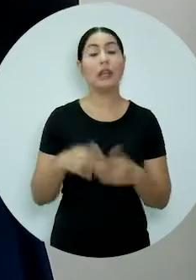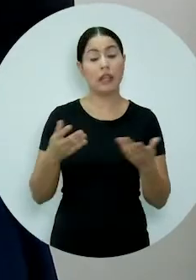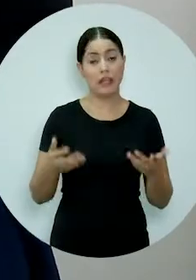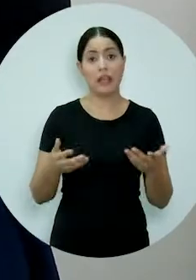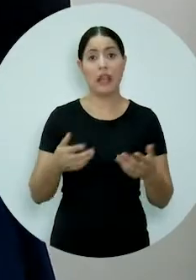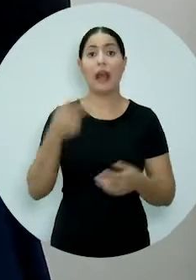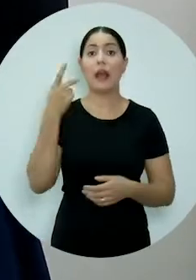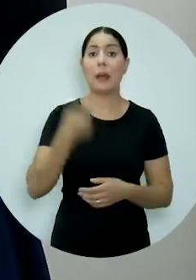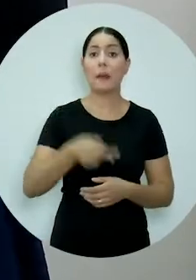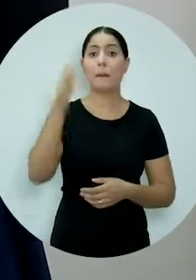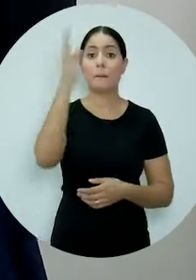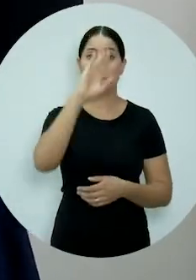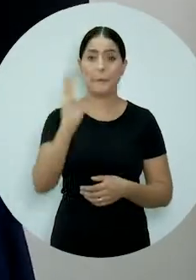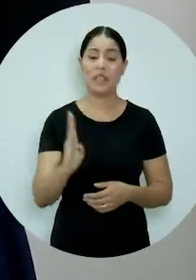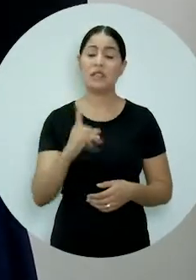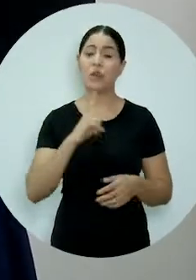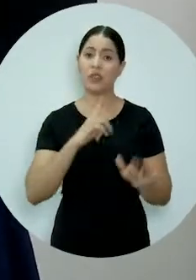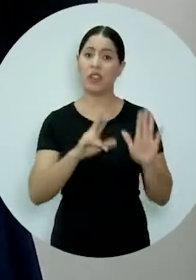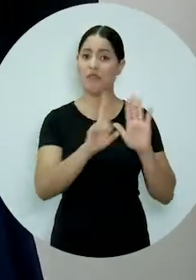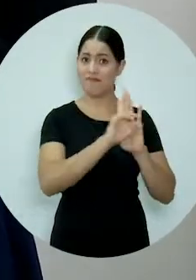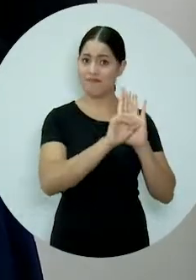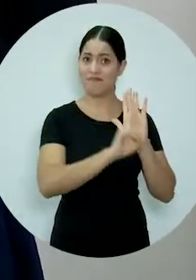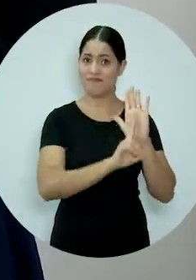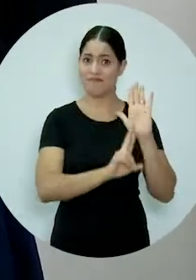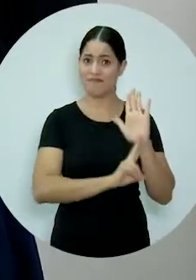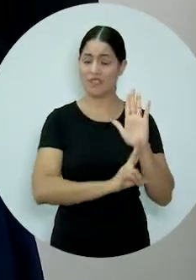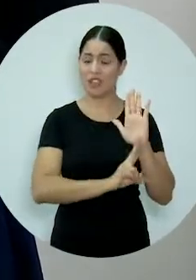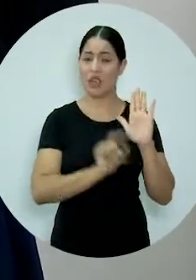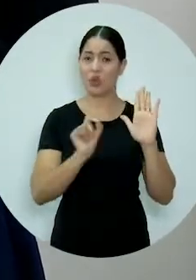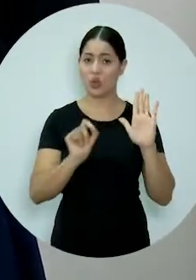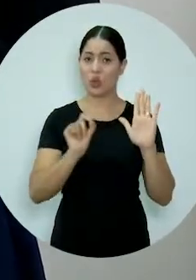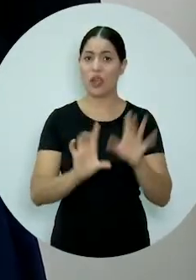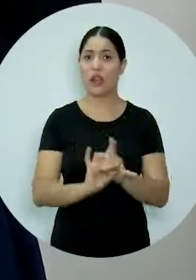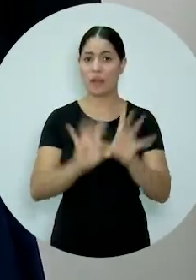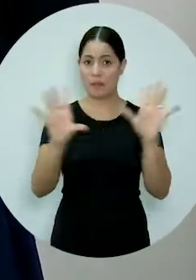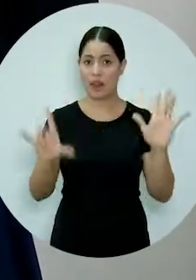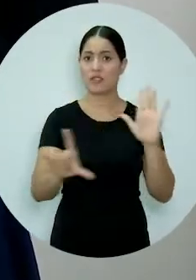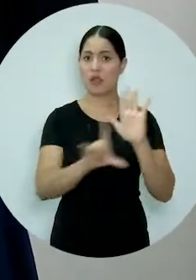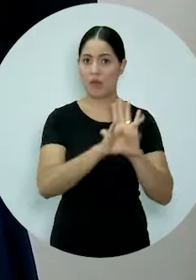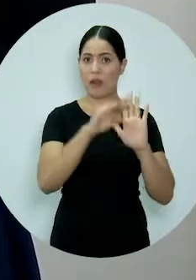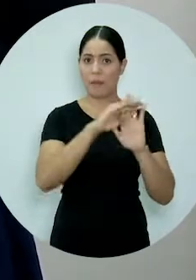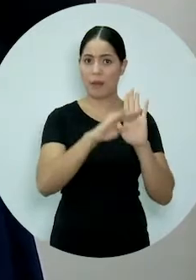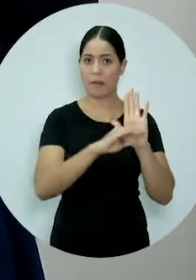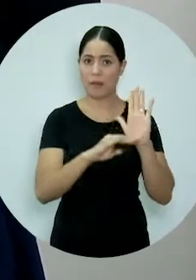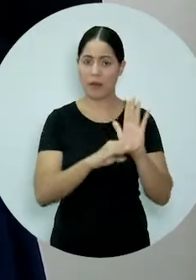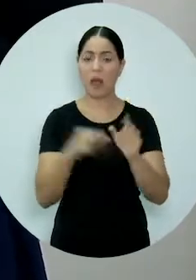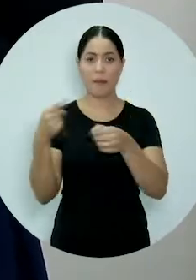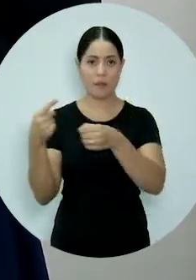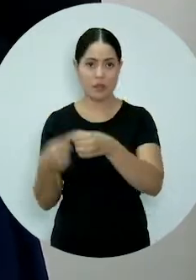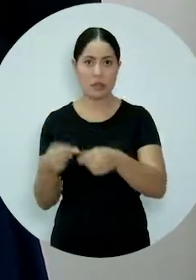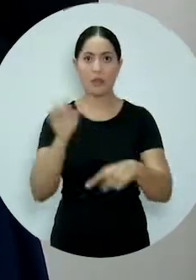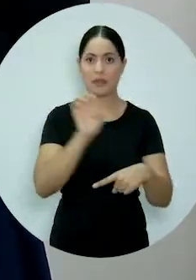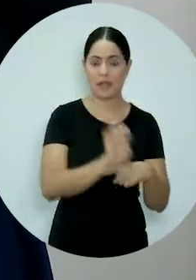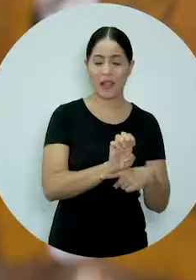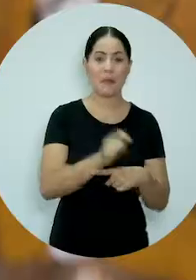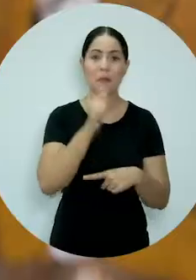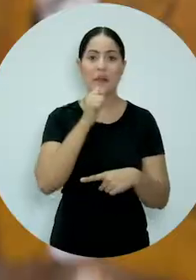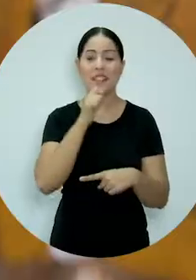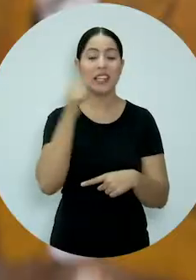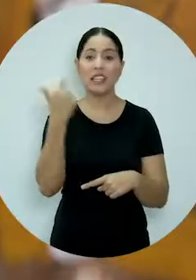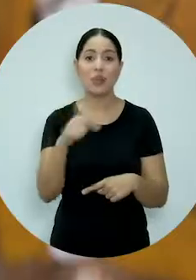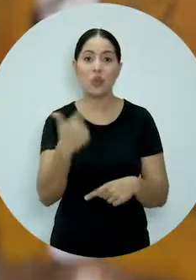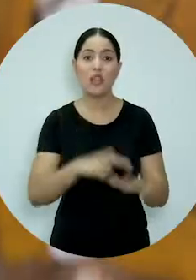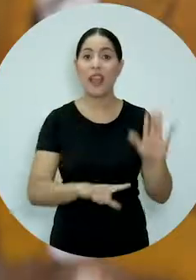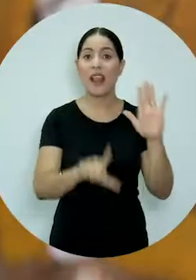No Brasil, nós temos algumas normas referentes ao licenciamento ambiental nos municípios e nos estados, mas nós